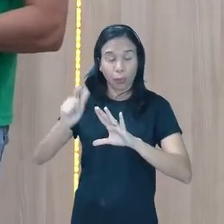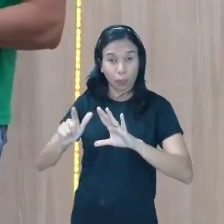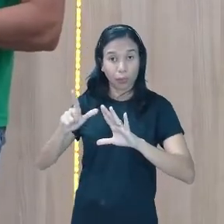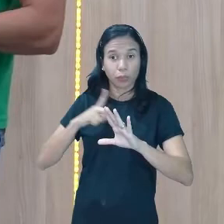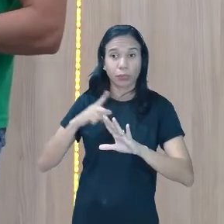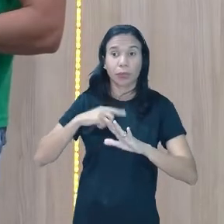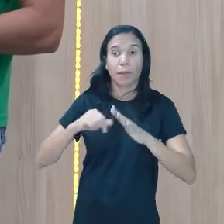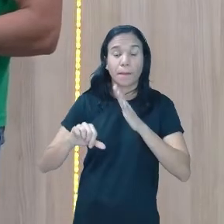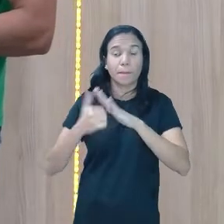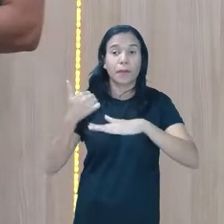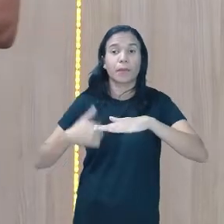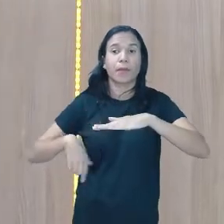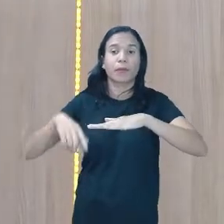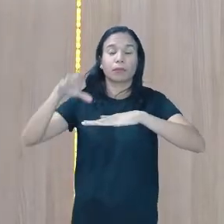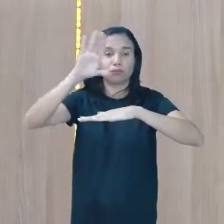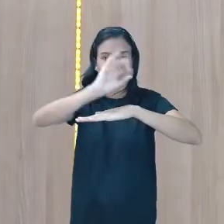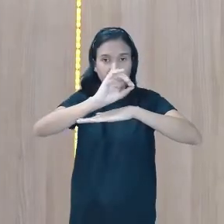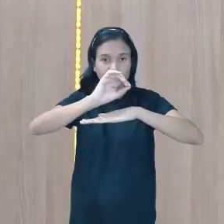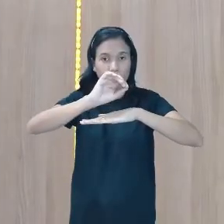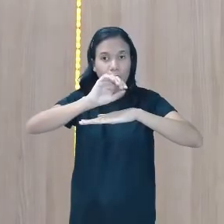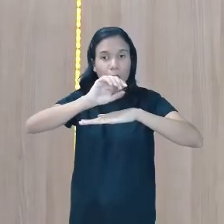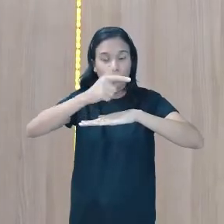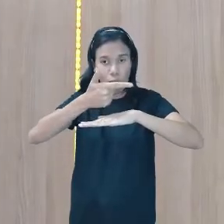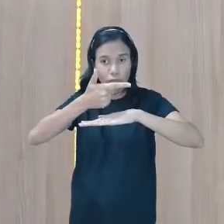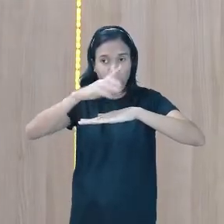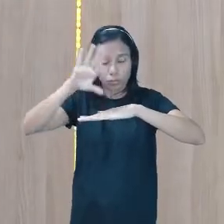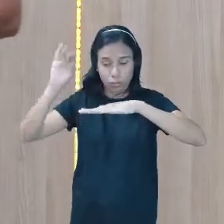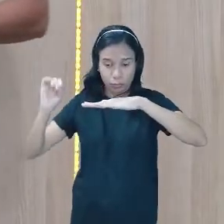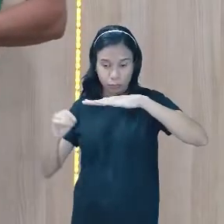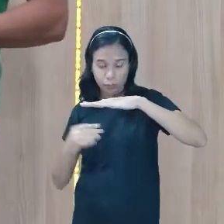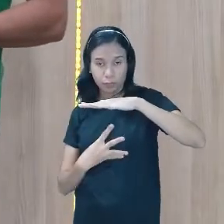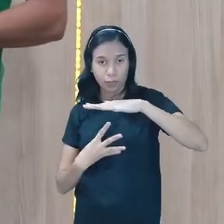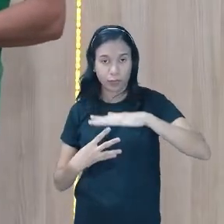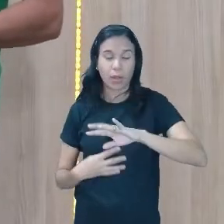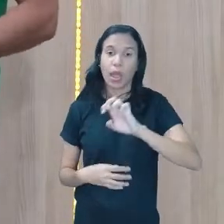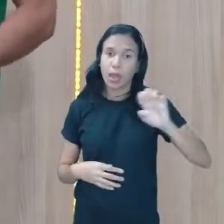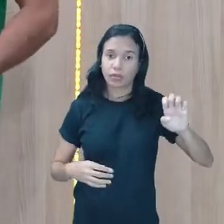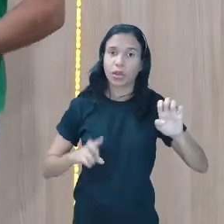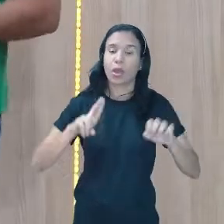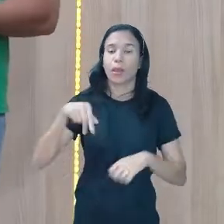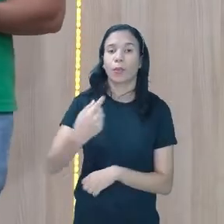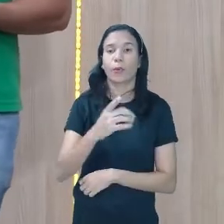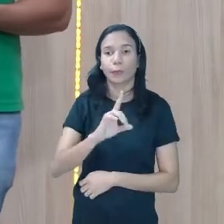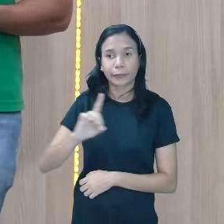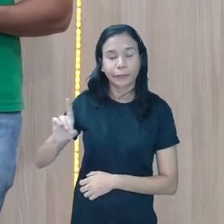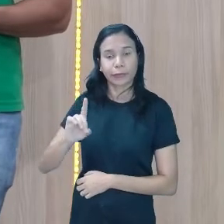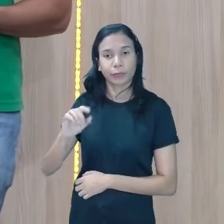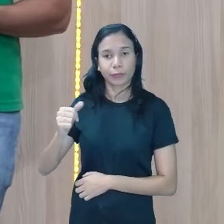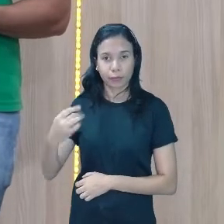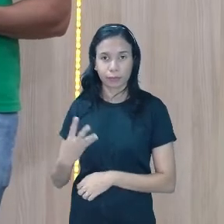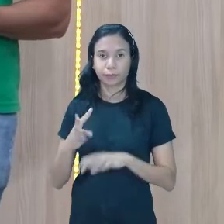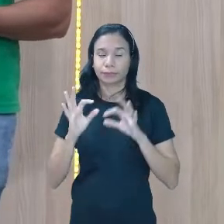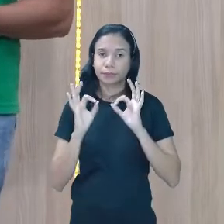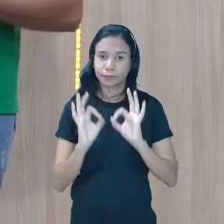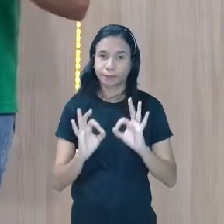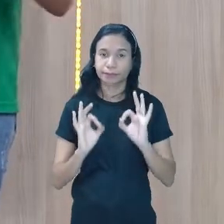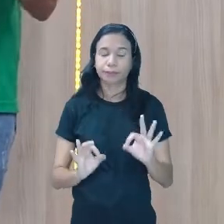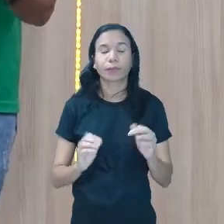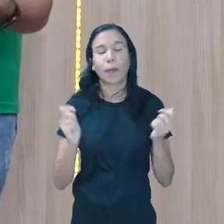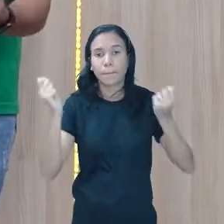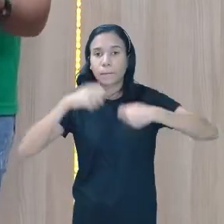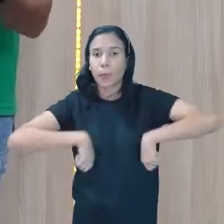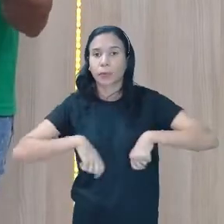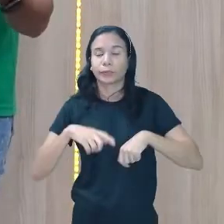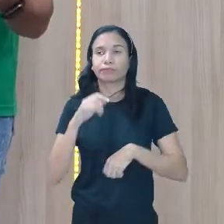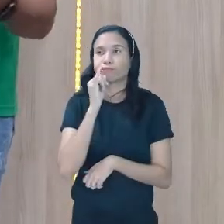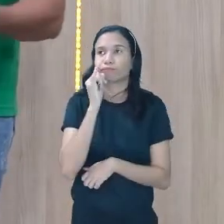embaixo, primeiro em cima eu coloco o número que está à esquerda e depois eu coloco o número que está à direita aqui, o 4, certinho? Eu